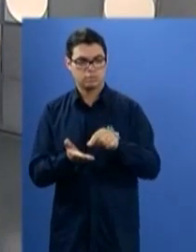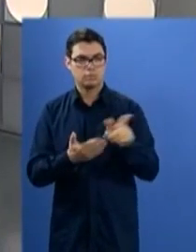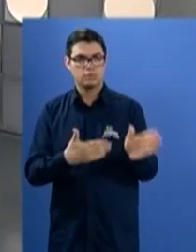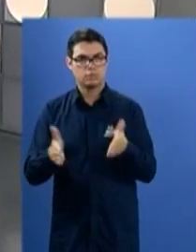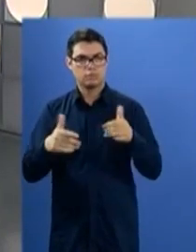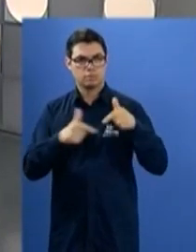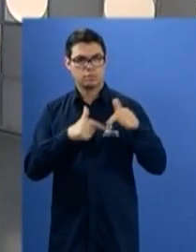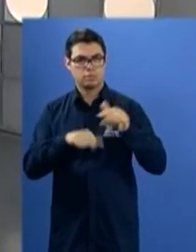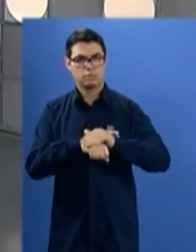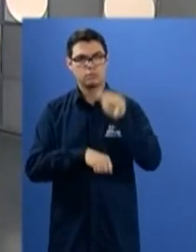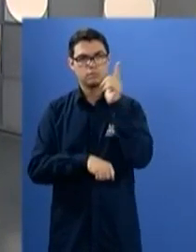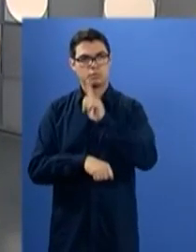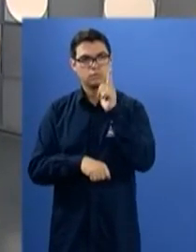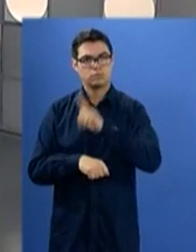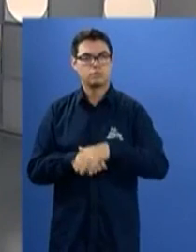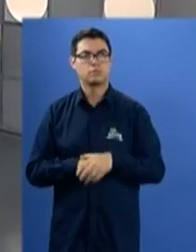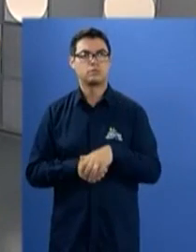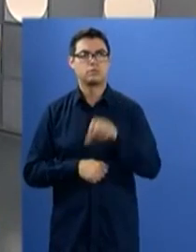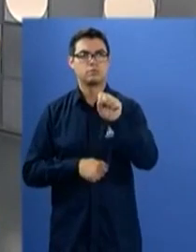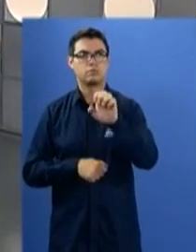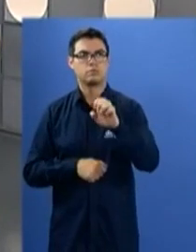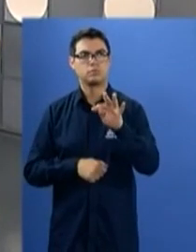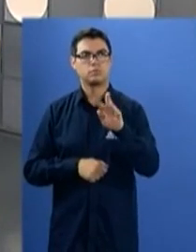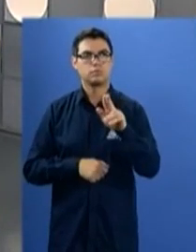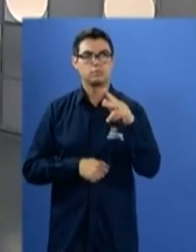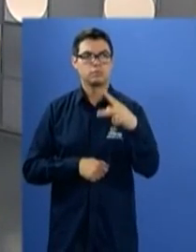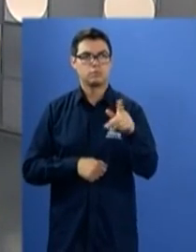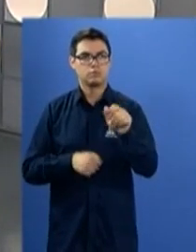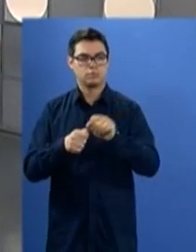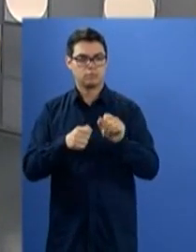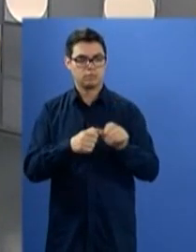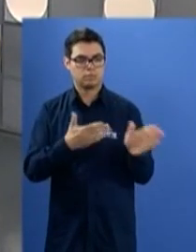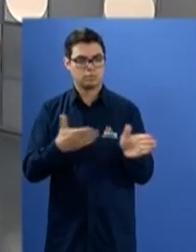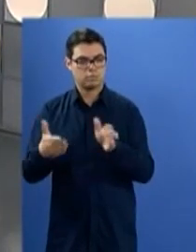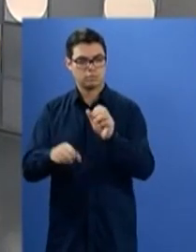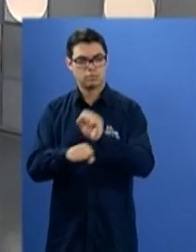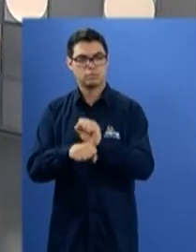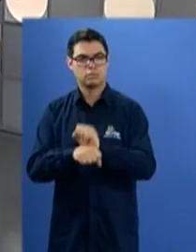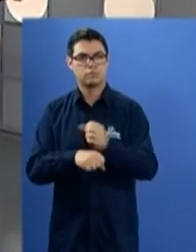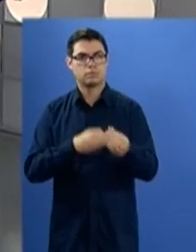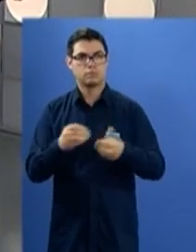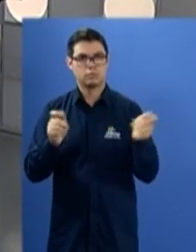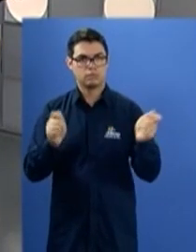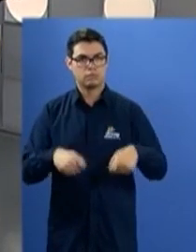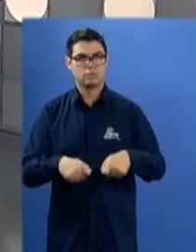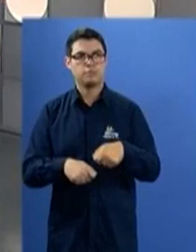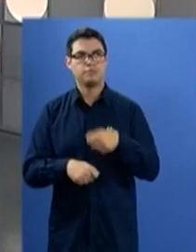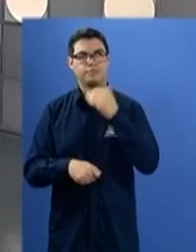produtividade. O setup, ele é um processo parado, né? E logo